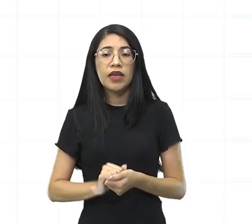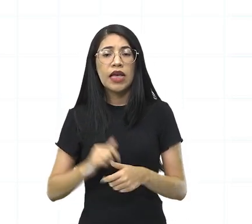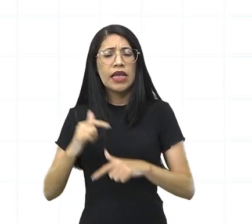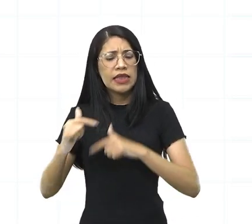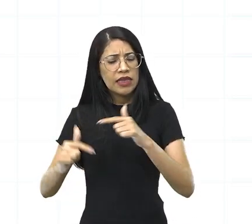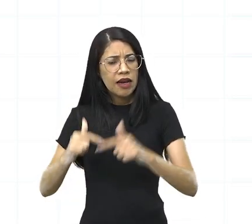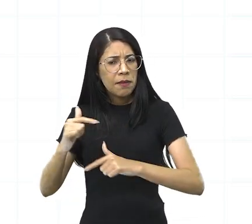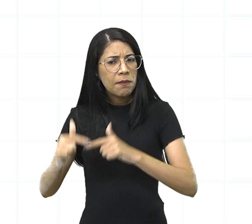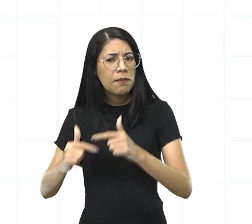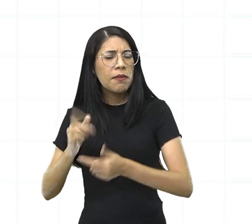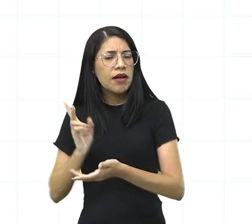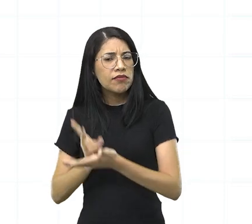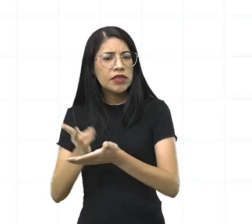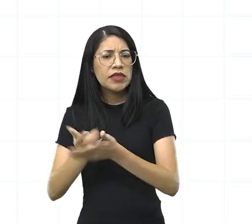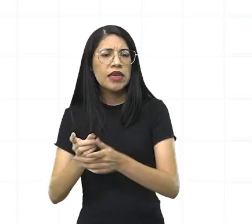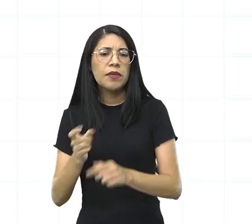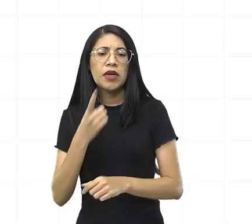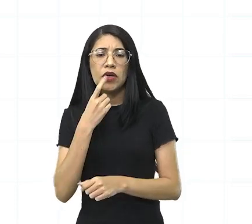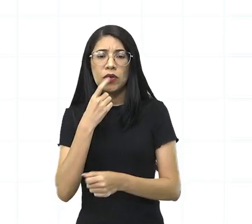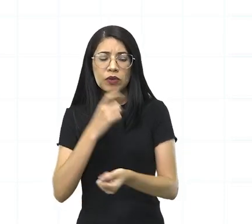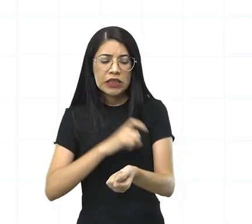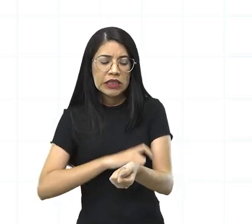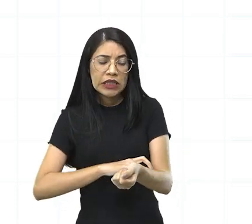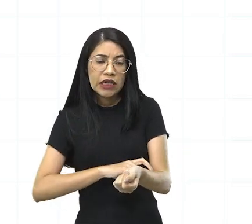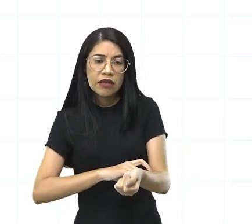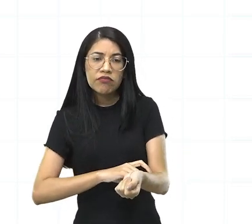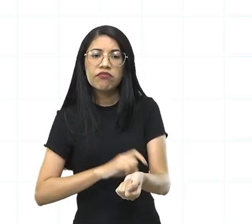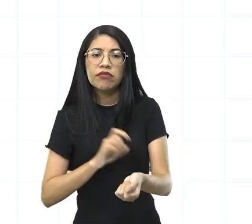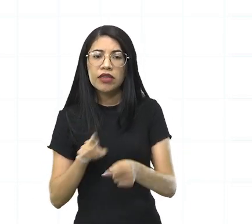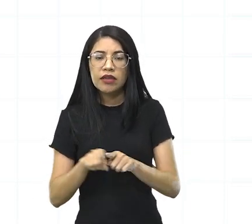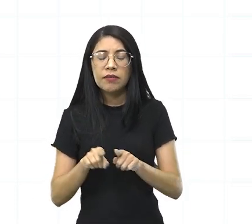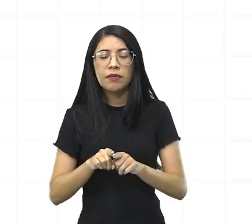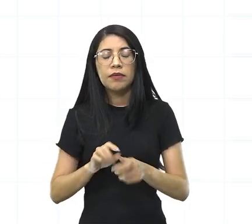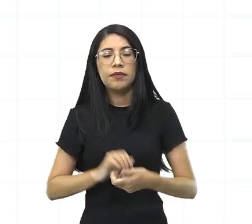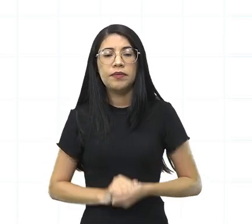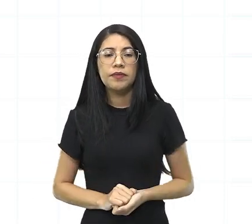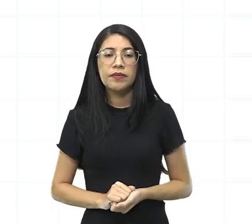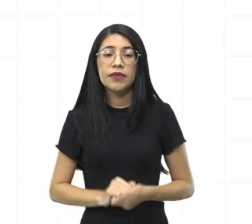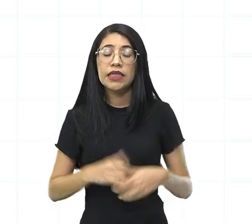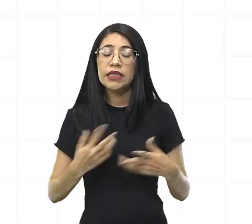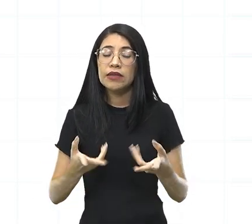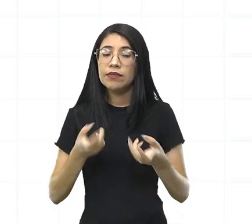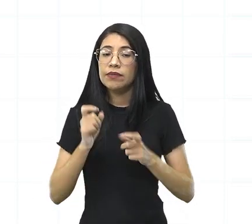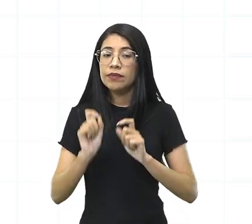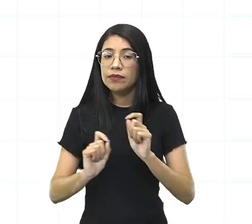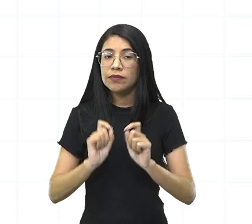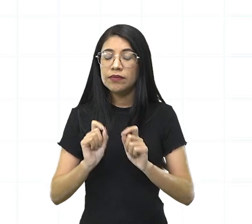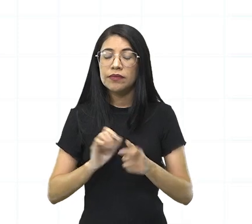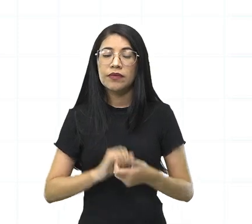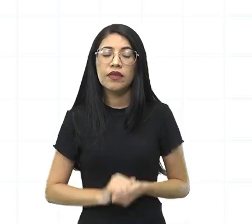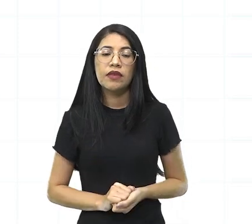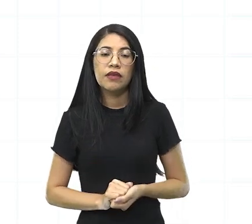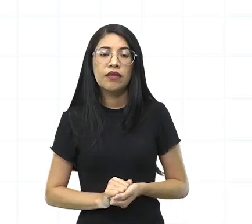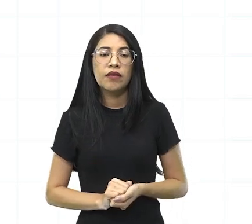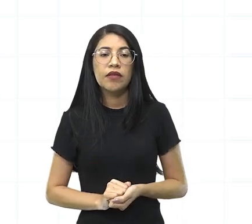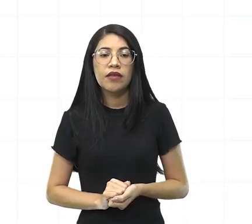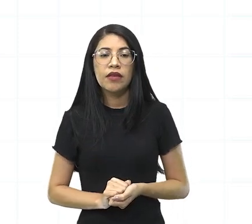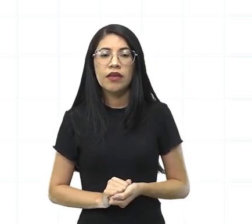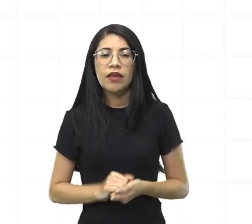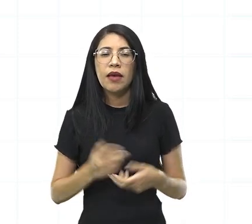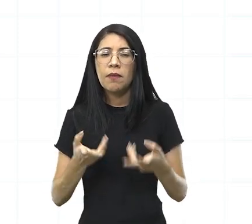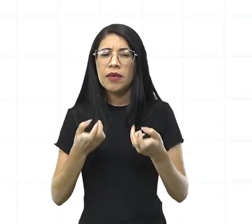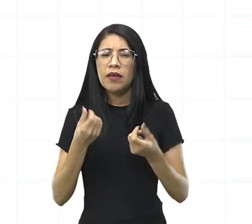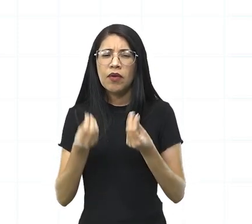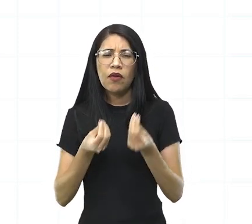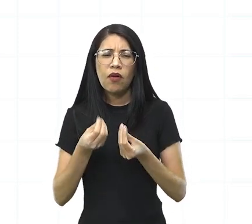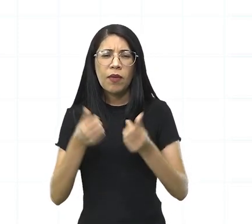né, o sangue que corre nas veias. Então percebam aí, né, olha só o que diz aqui sobre a análise